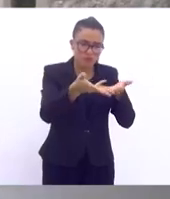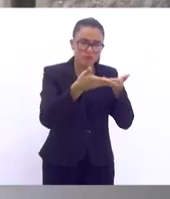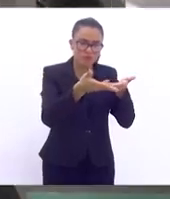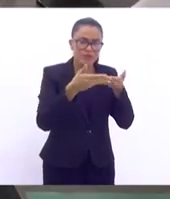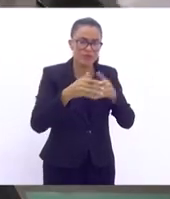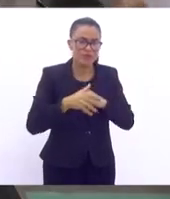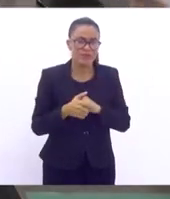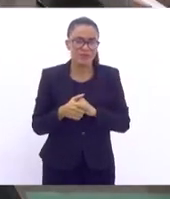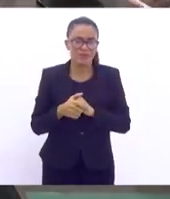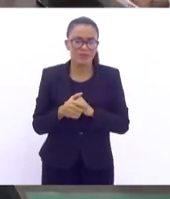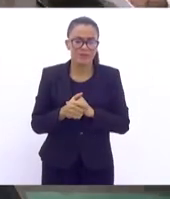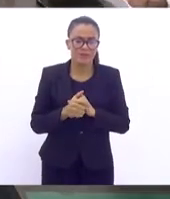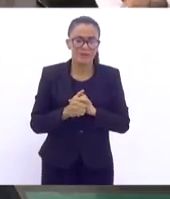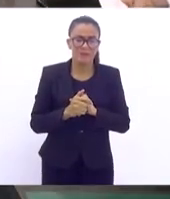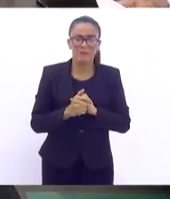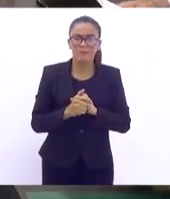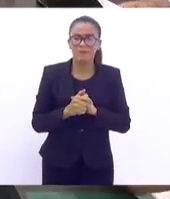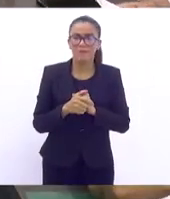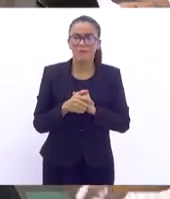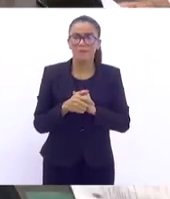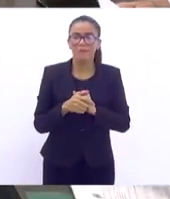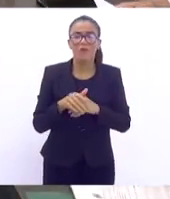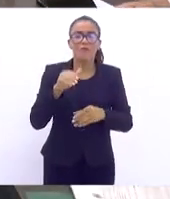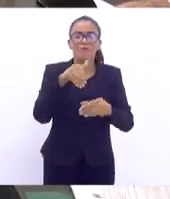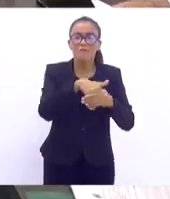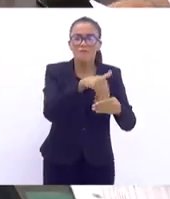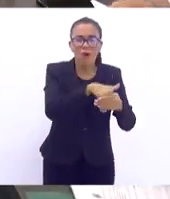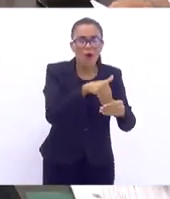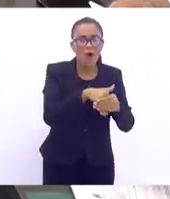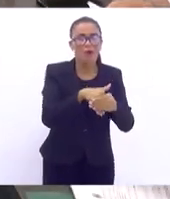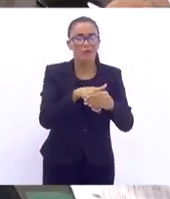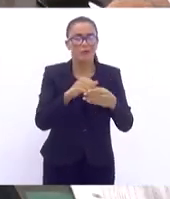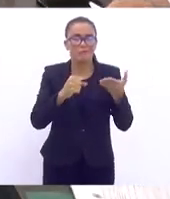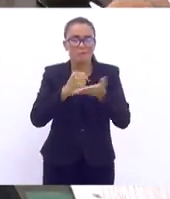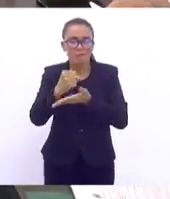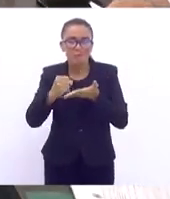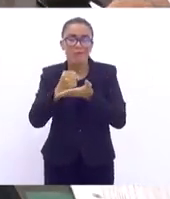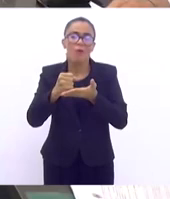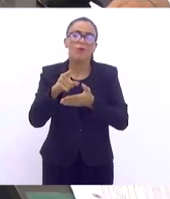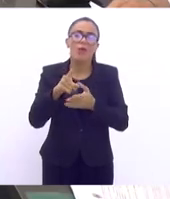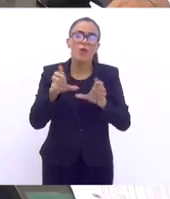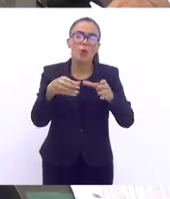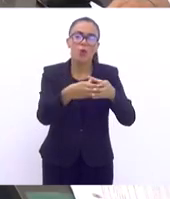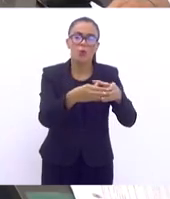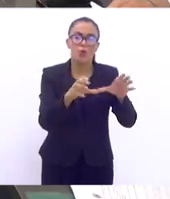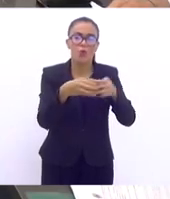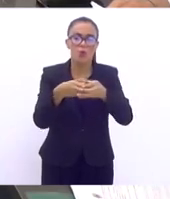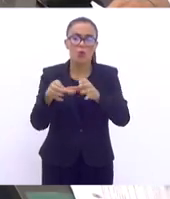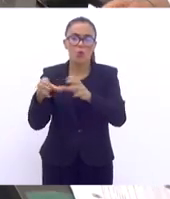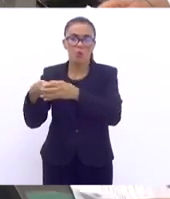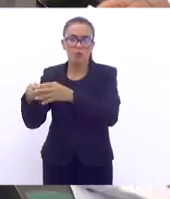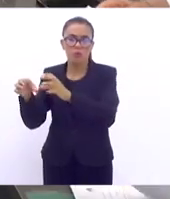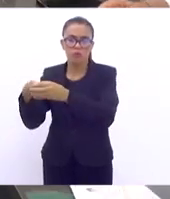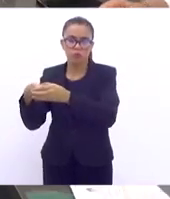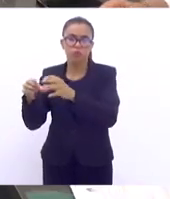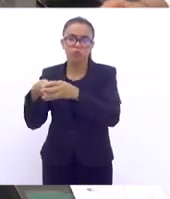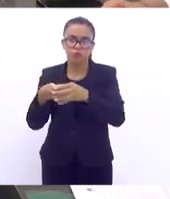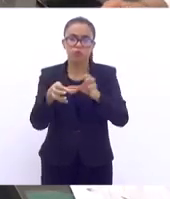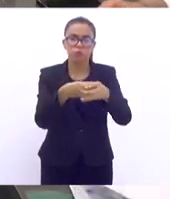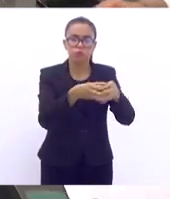gente está nos Paulo obrigado para que a gente volte pelo menos em bloco como temos feito os projetos que são